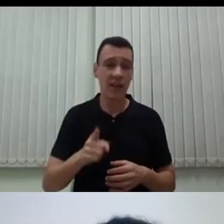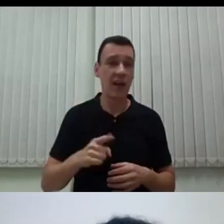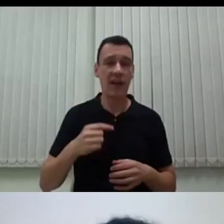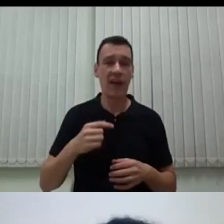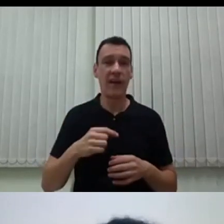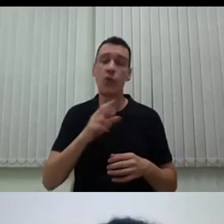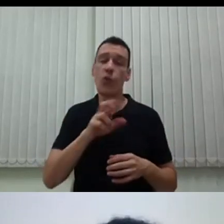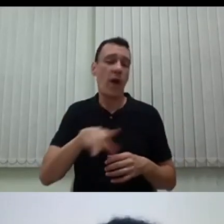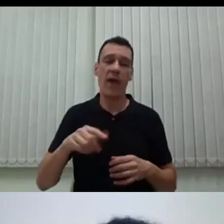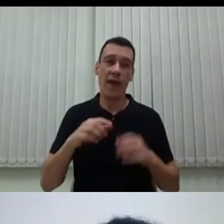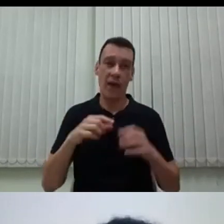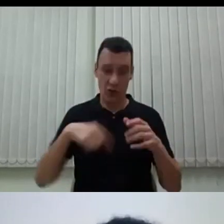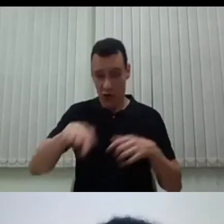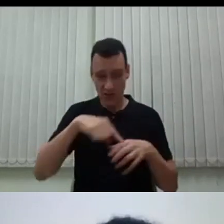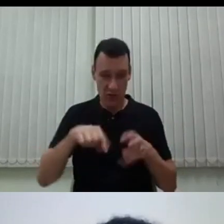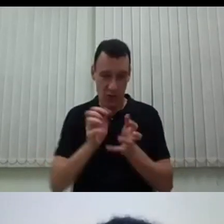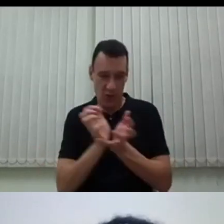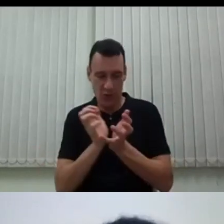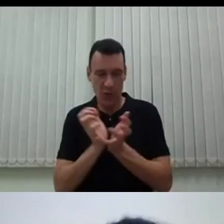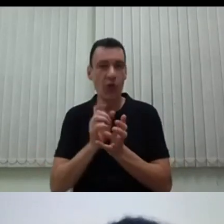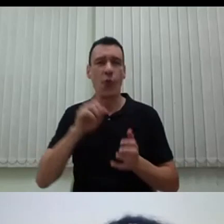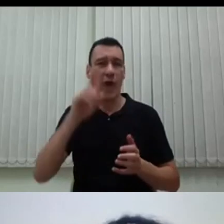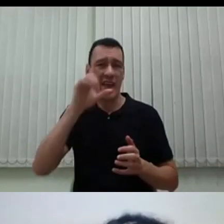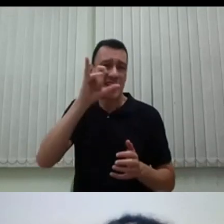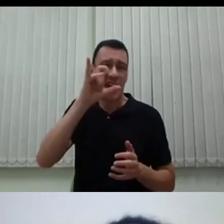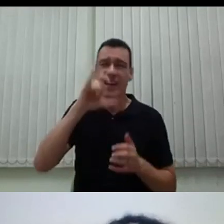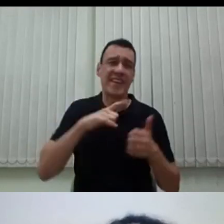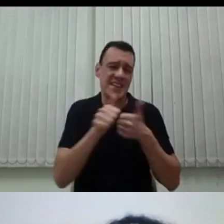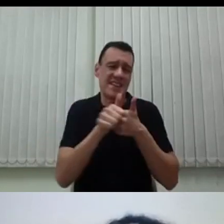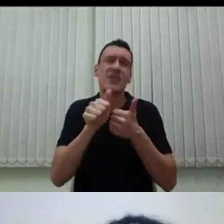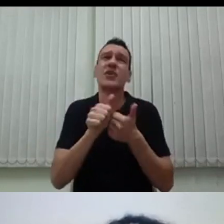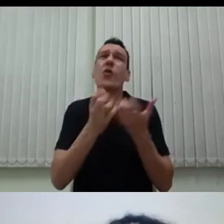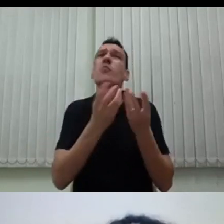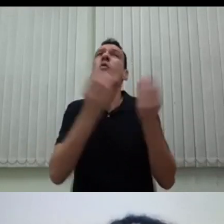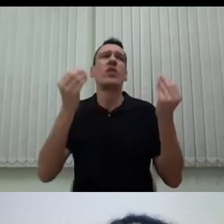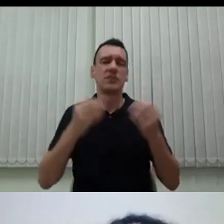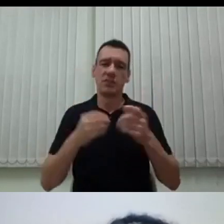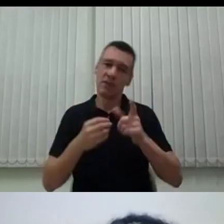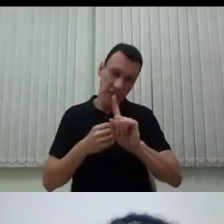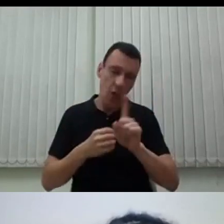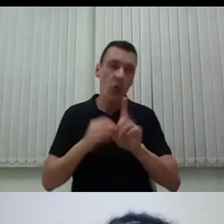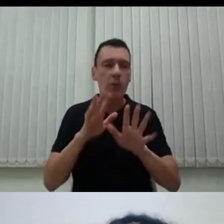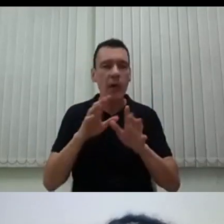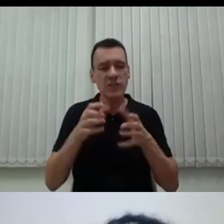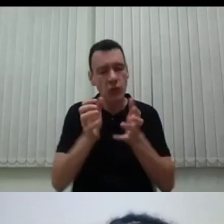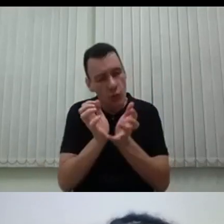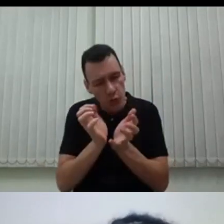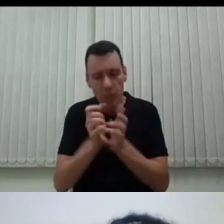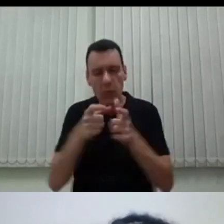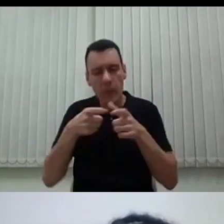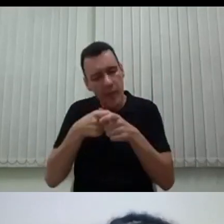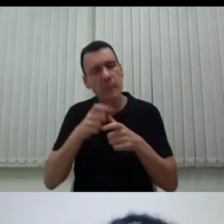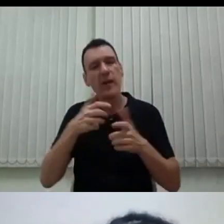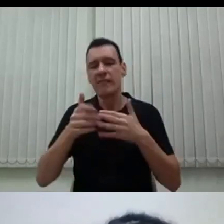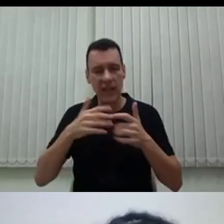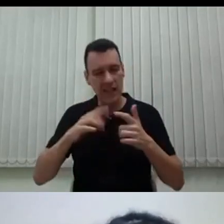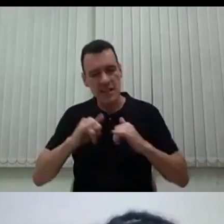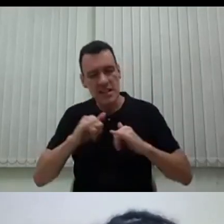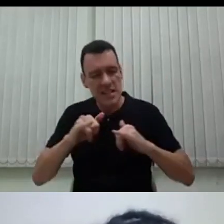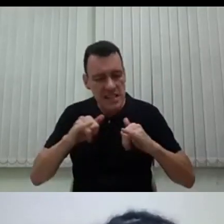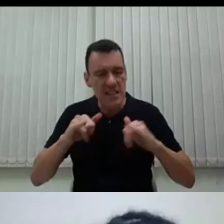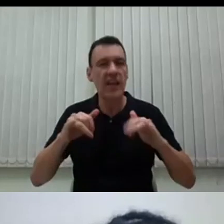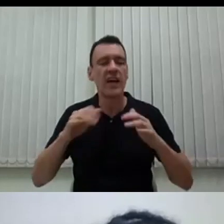que no nosso pequeno ciclo a gente pode ir mostrando e dar nome, né? Falar isso é racismo, isso é